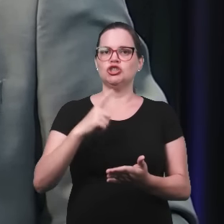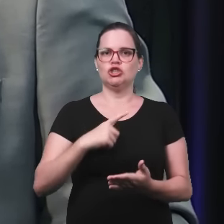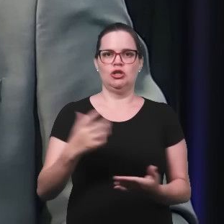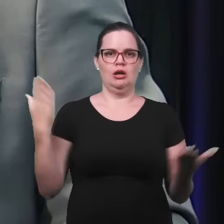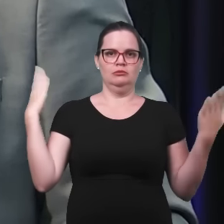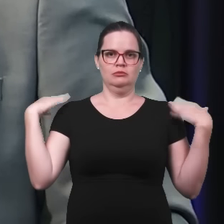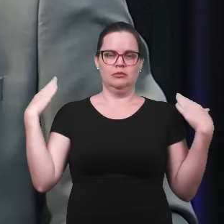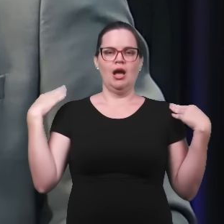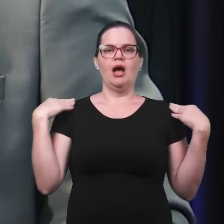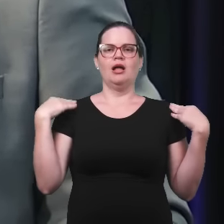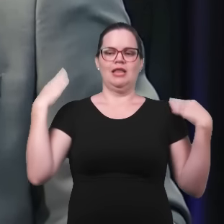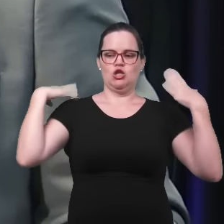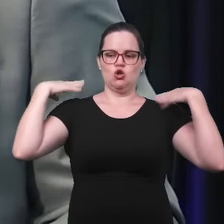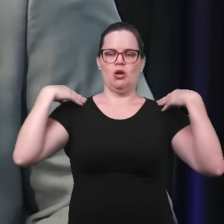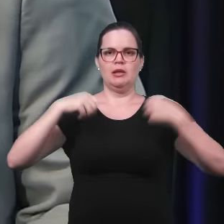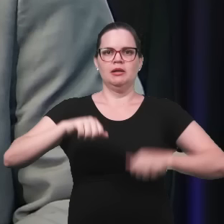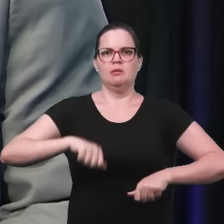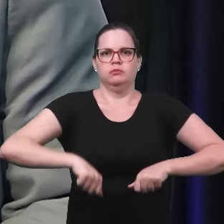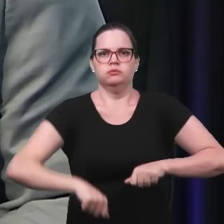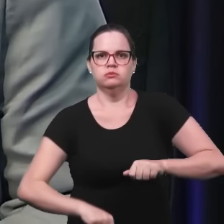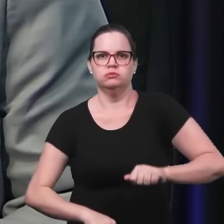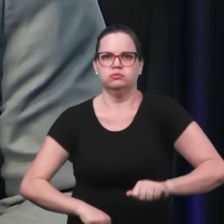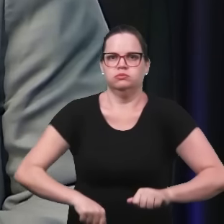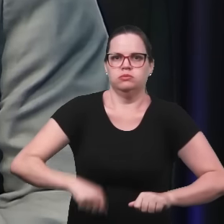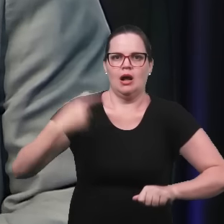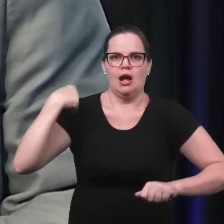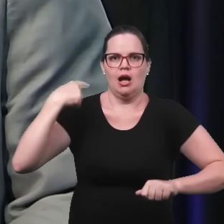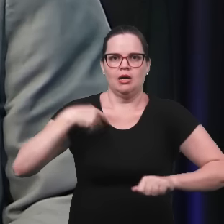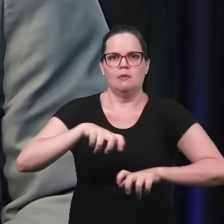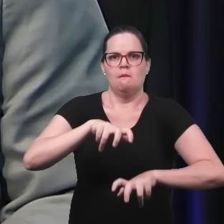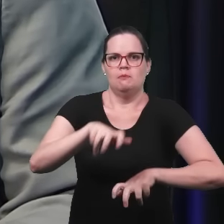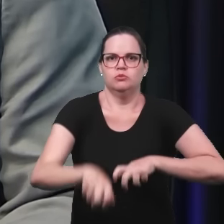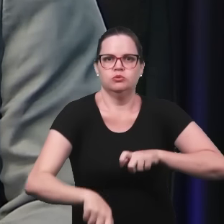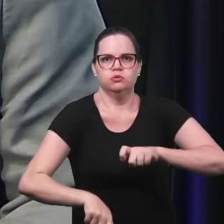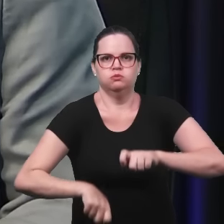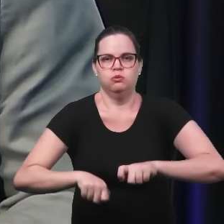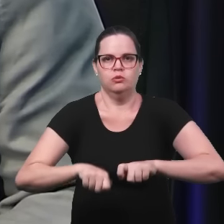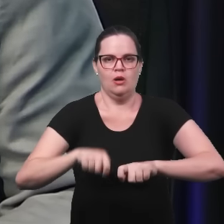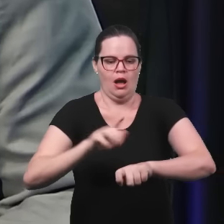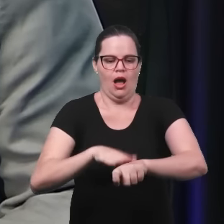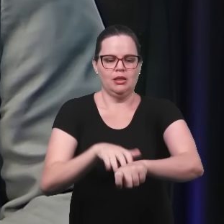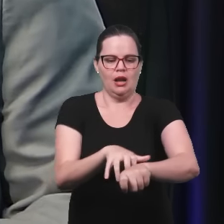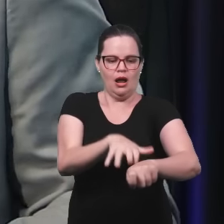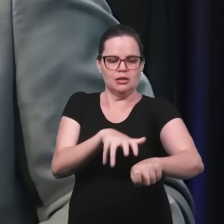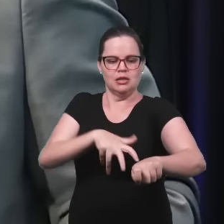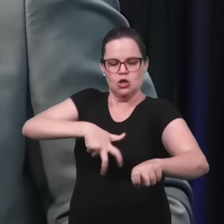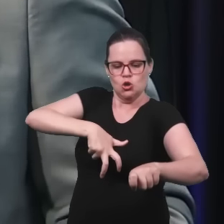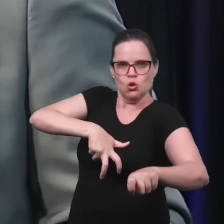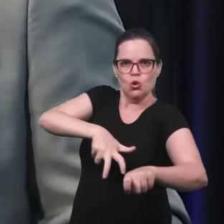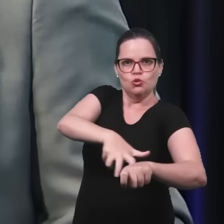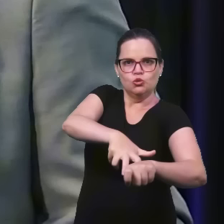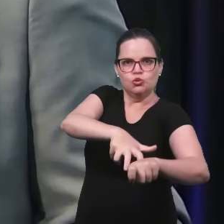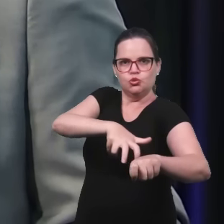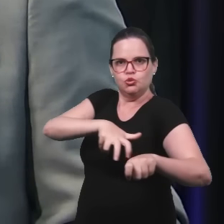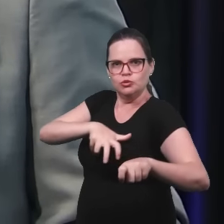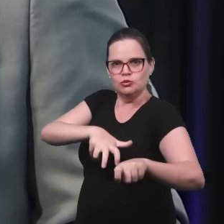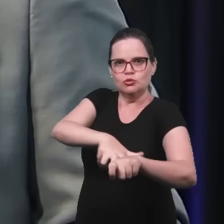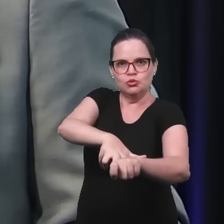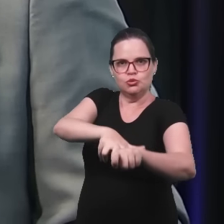pessoa usa para vencer essa vida, para ter sucesso nessa vida e tudo